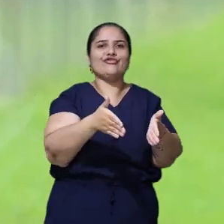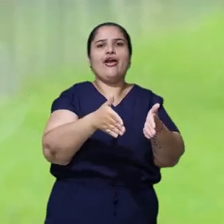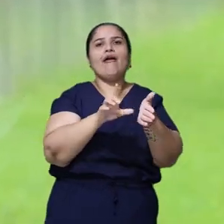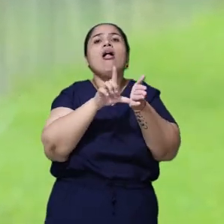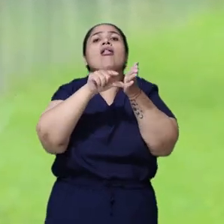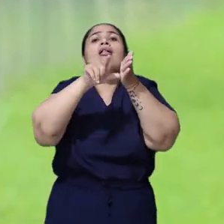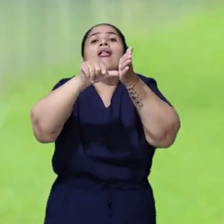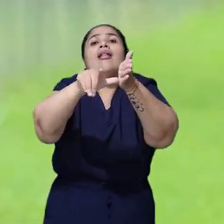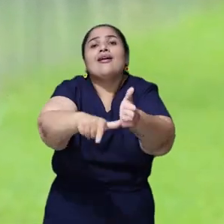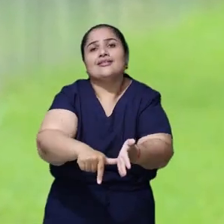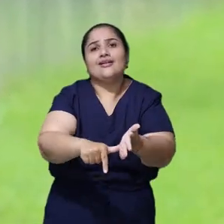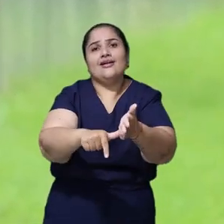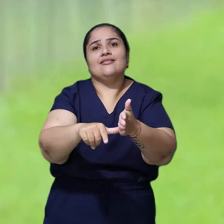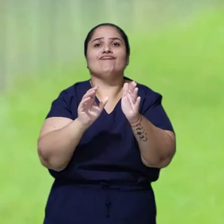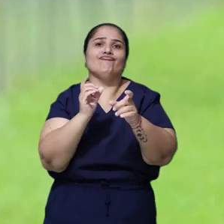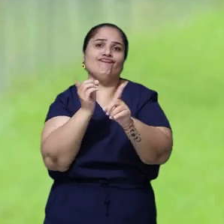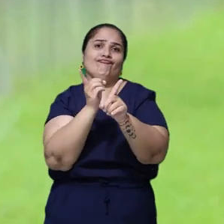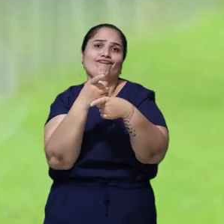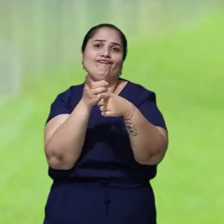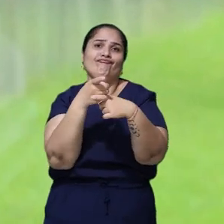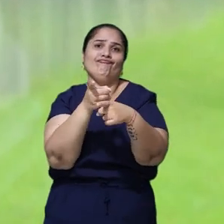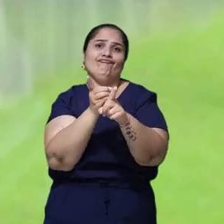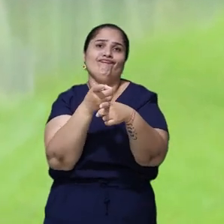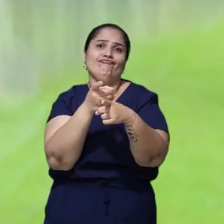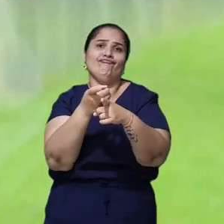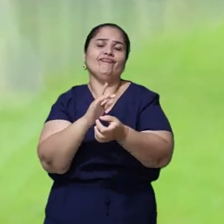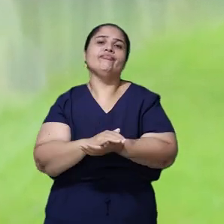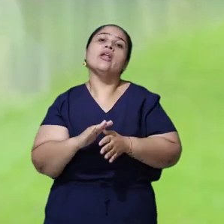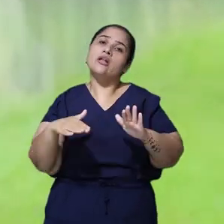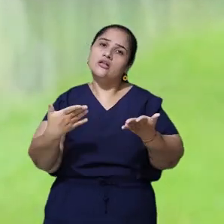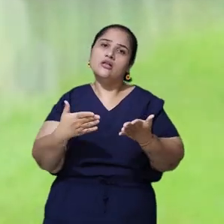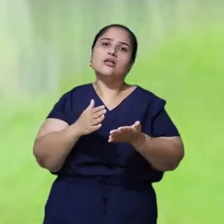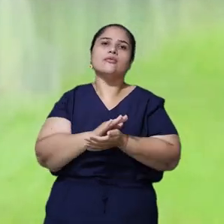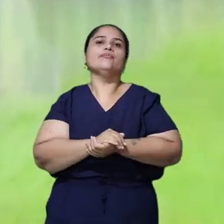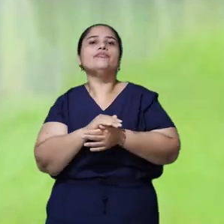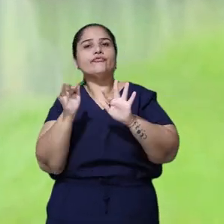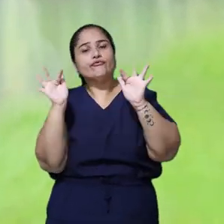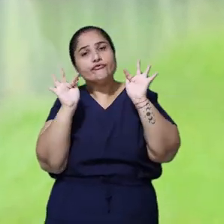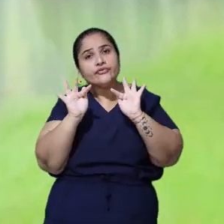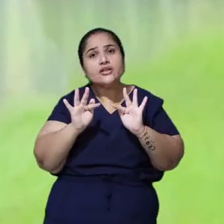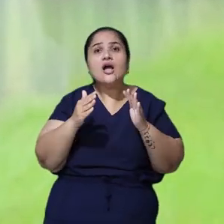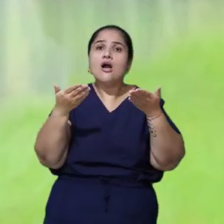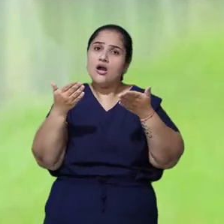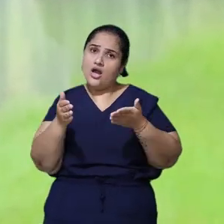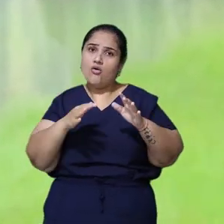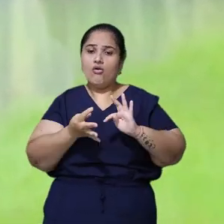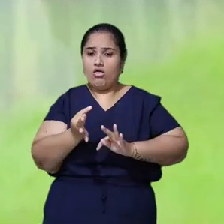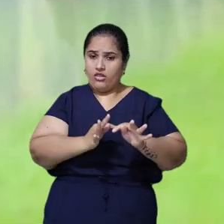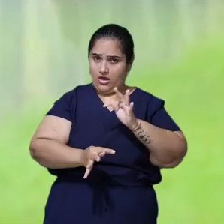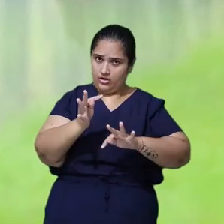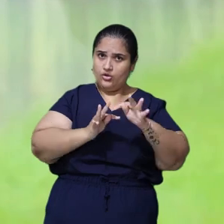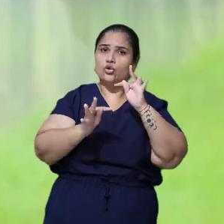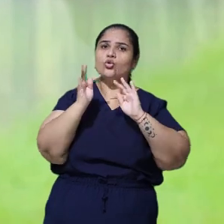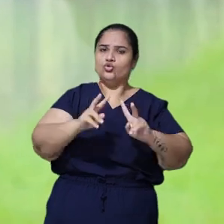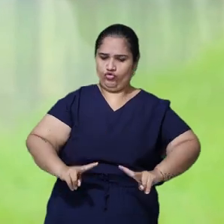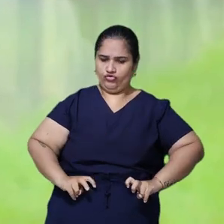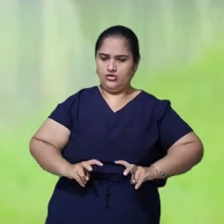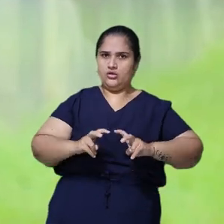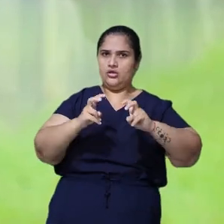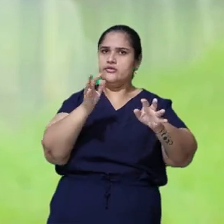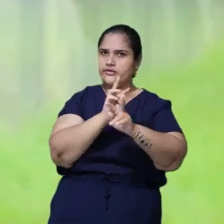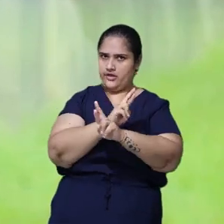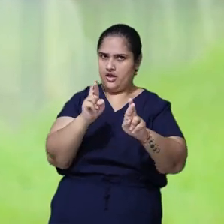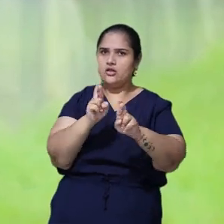né? Mas, felizmente, as tecnologias em câncer têm se desenvolvido bastante e a gente tem